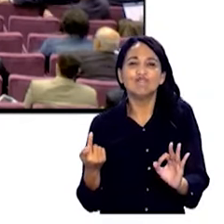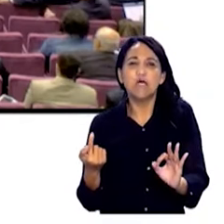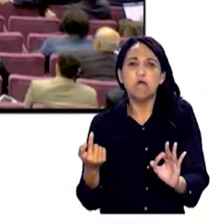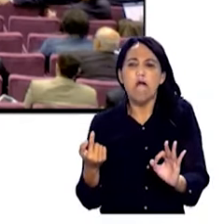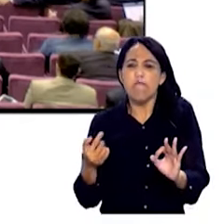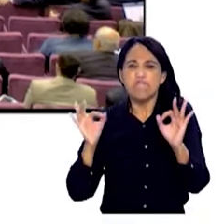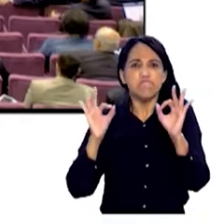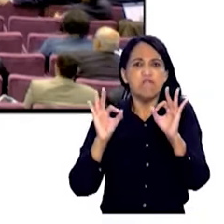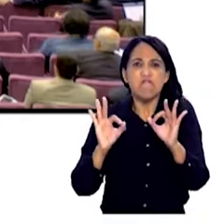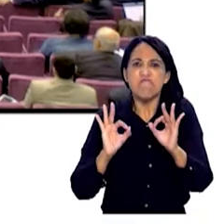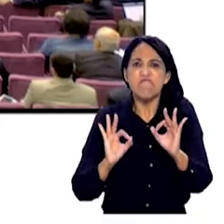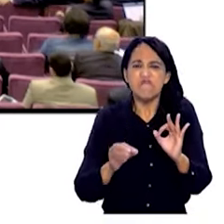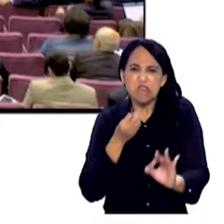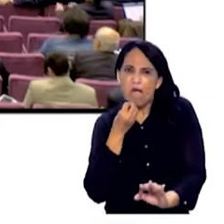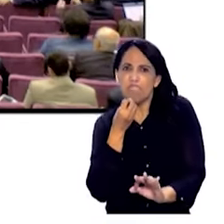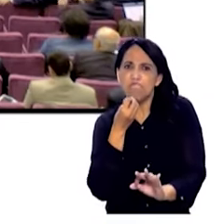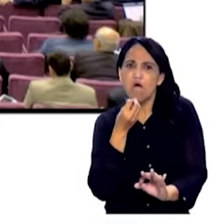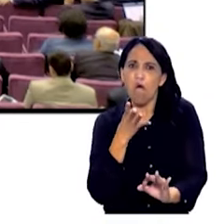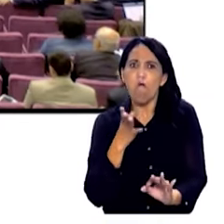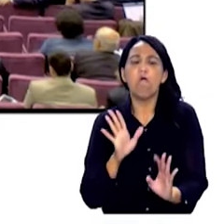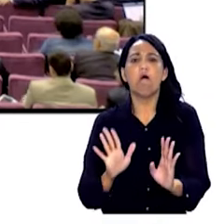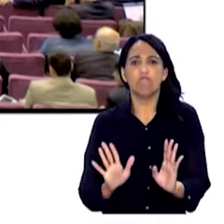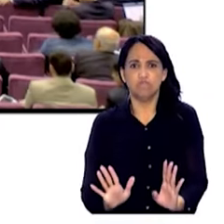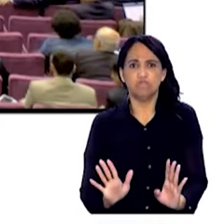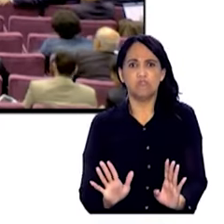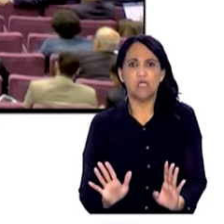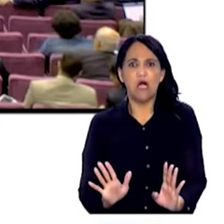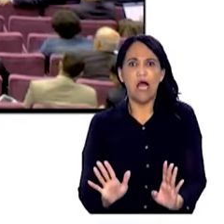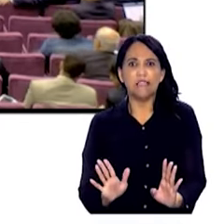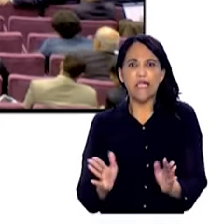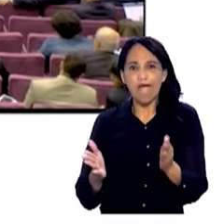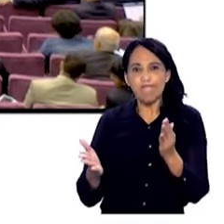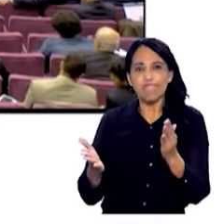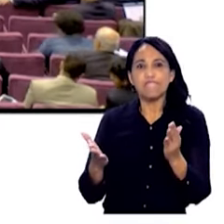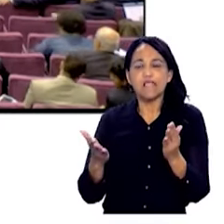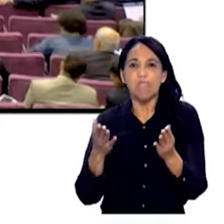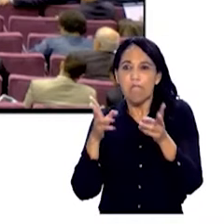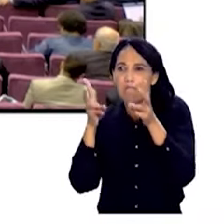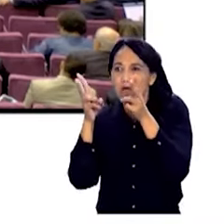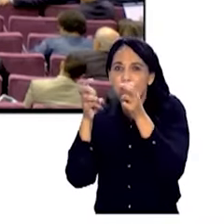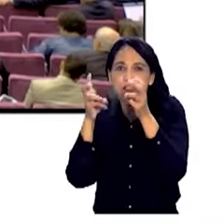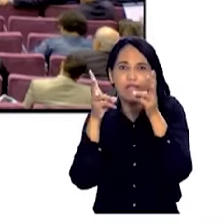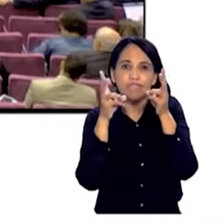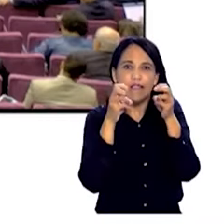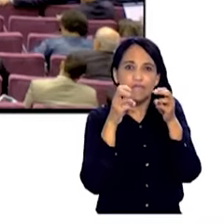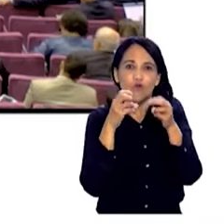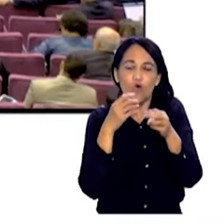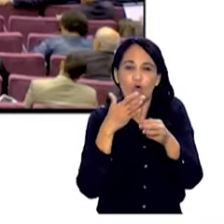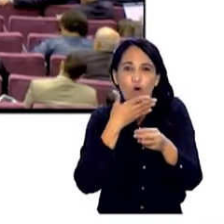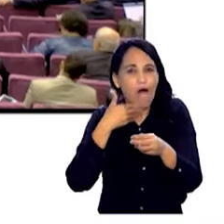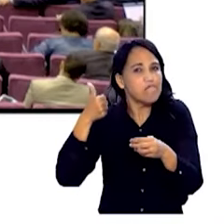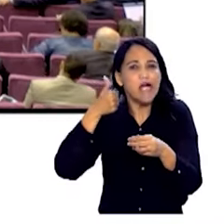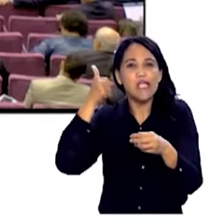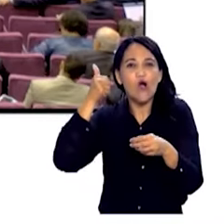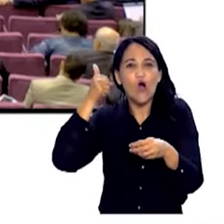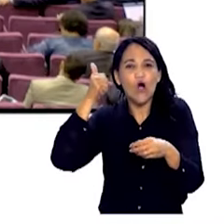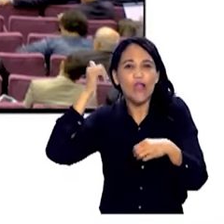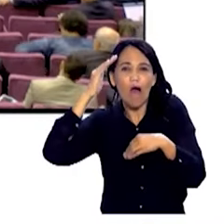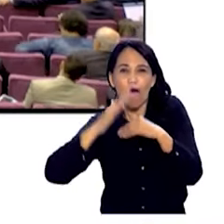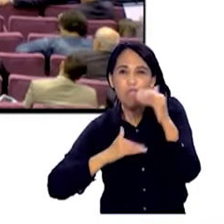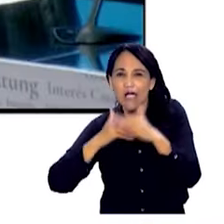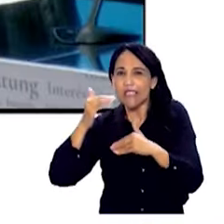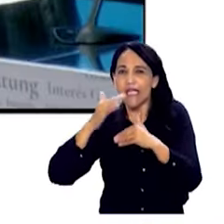com dados eh que nos assemelham mais em termos de divisão de competência divisão de